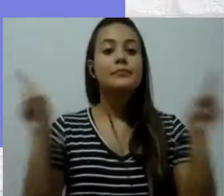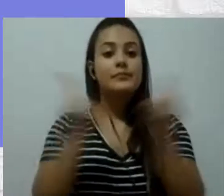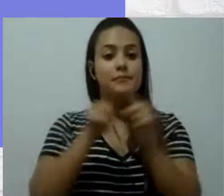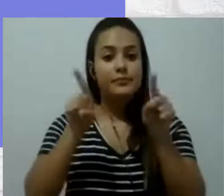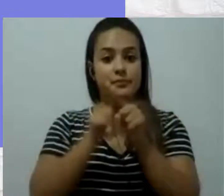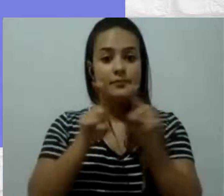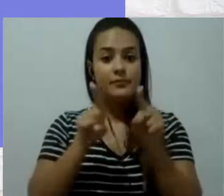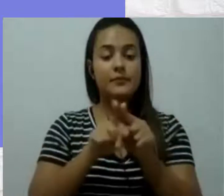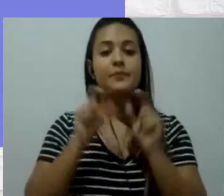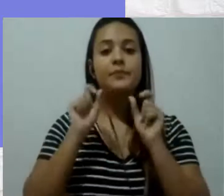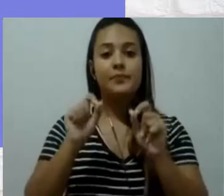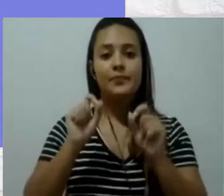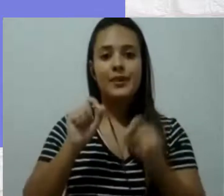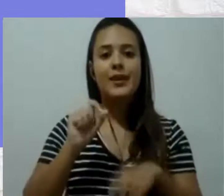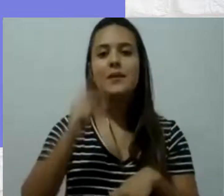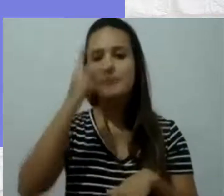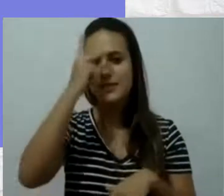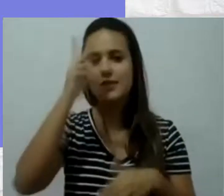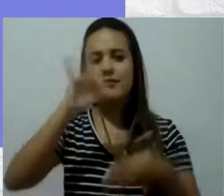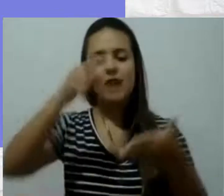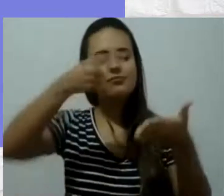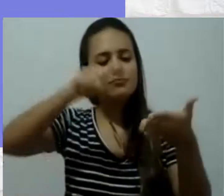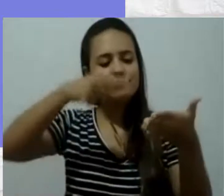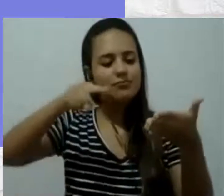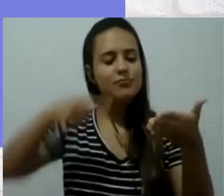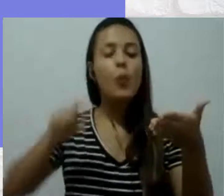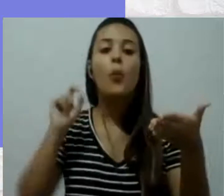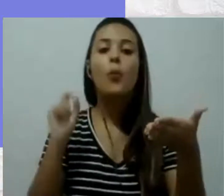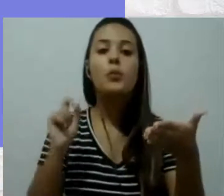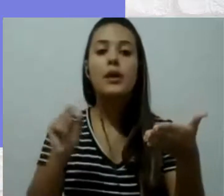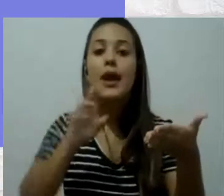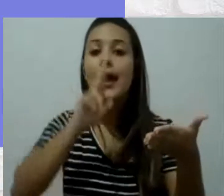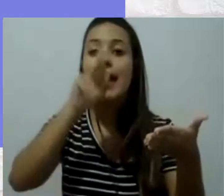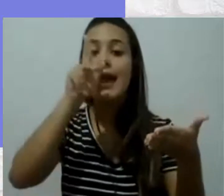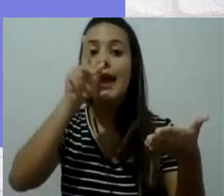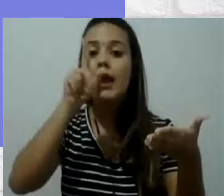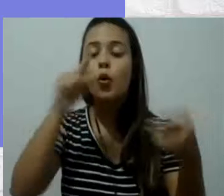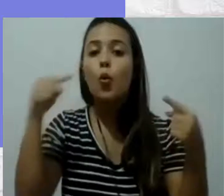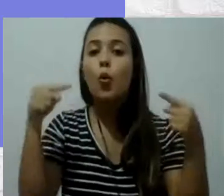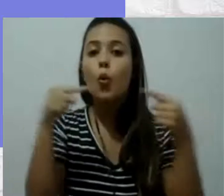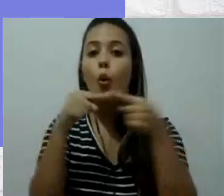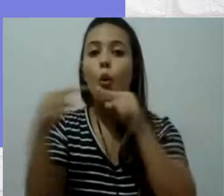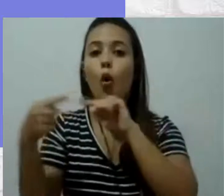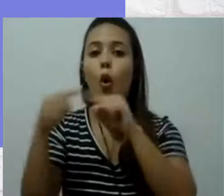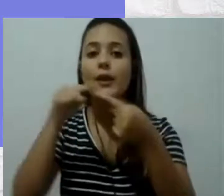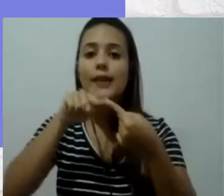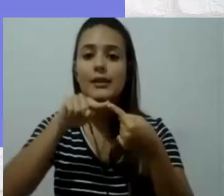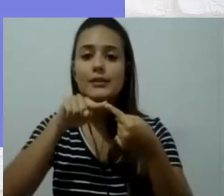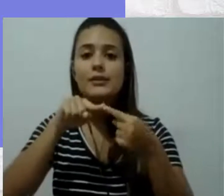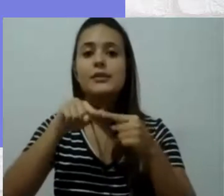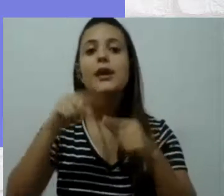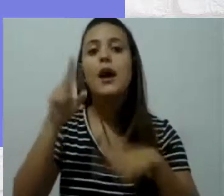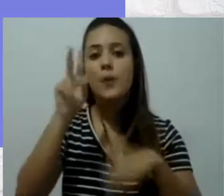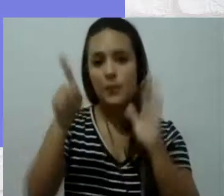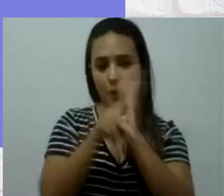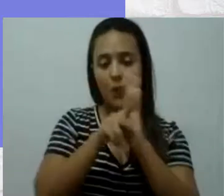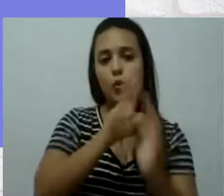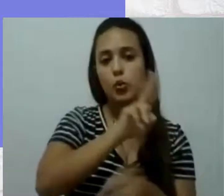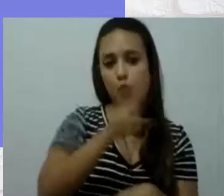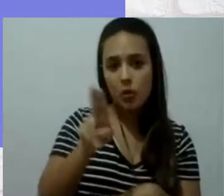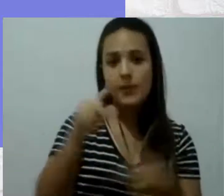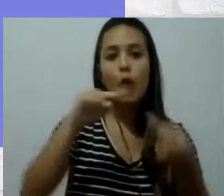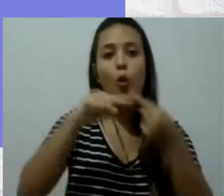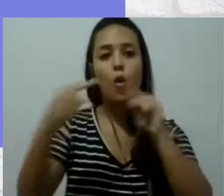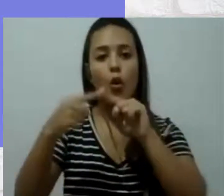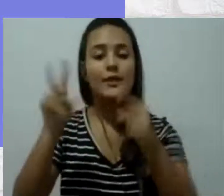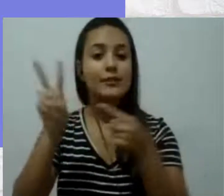língua. E aqui também os avaliadores, eles vão prestar atenção nos erros de concordância, tanto de concordância